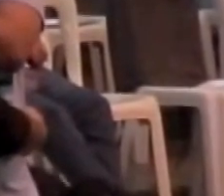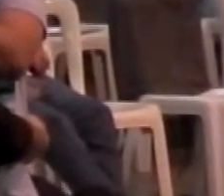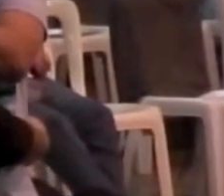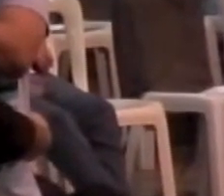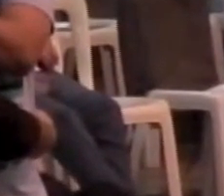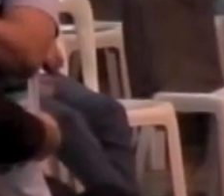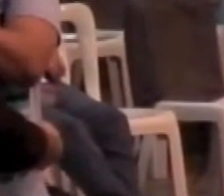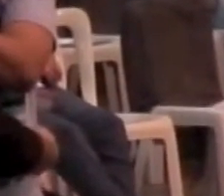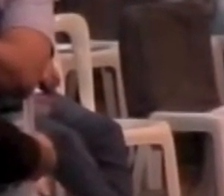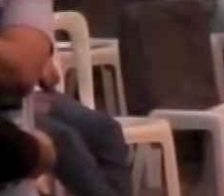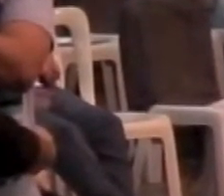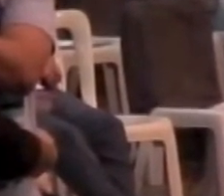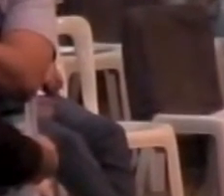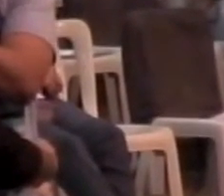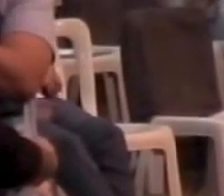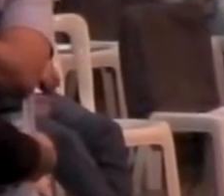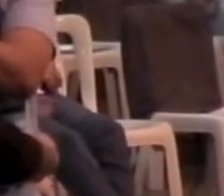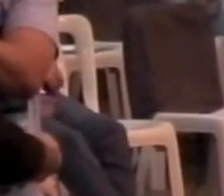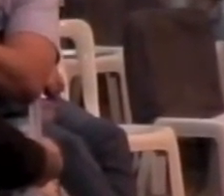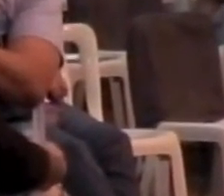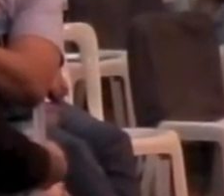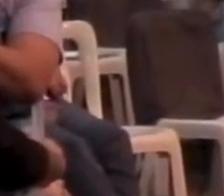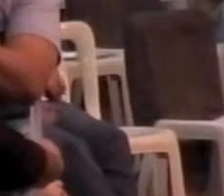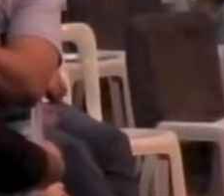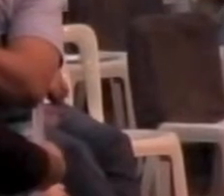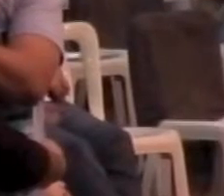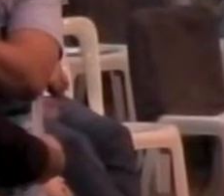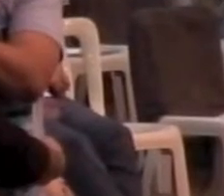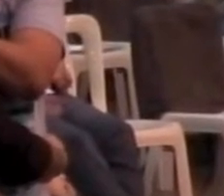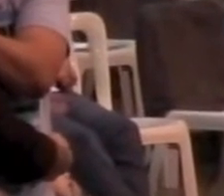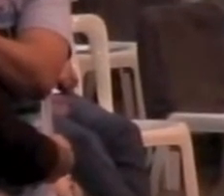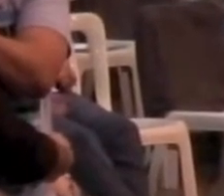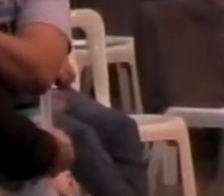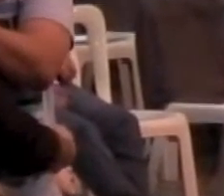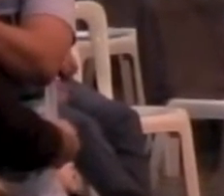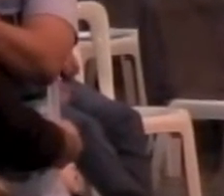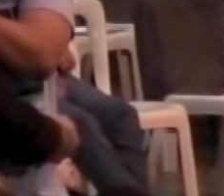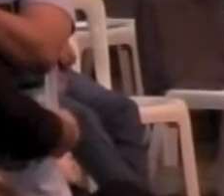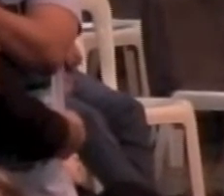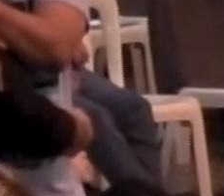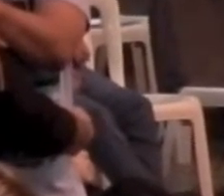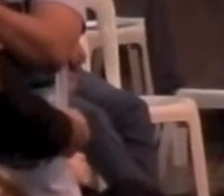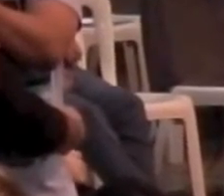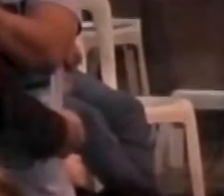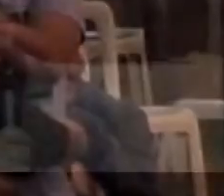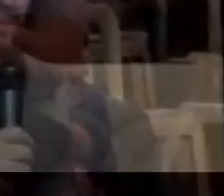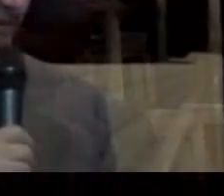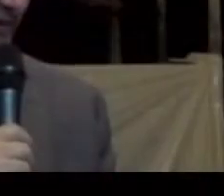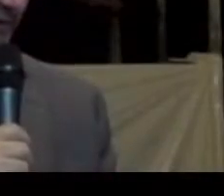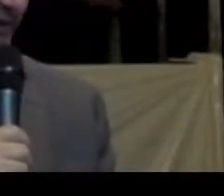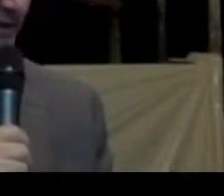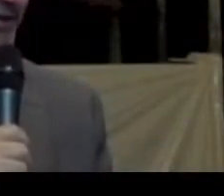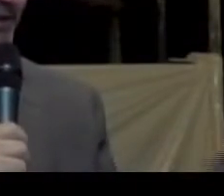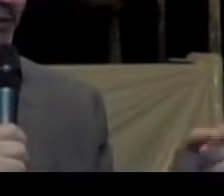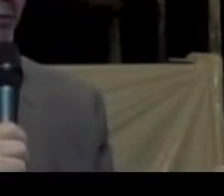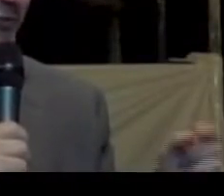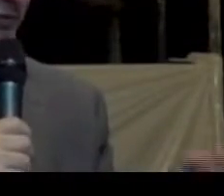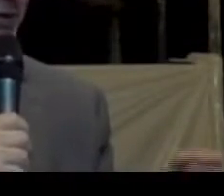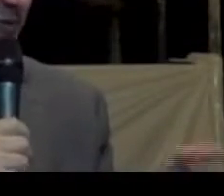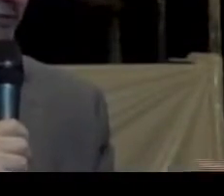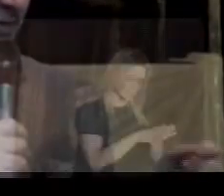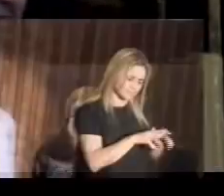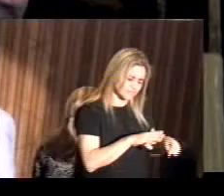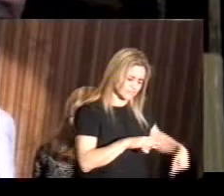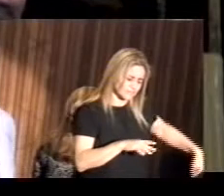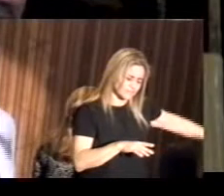filhos. Eles são amados teus, eles são marcados pela tua graça, mas eles estão